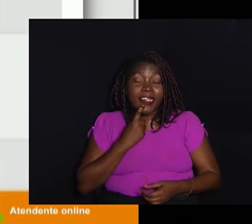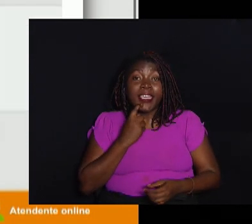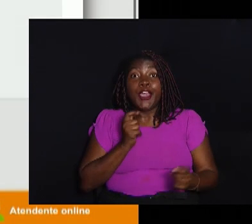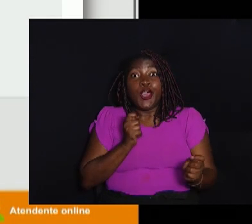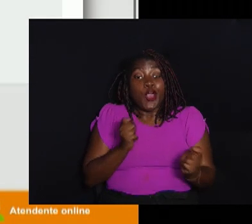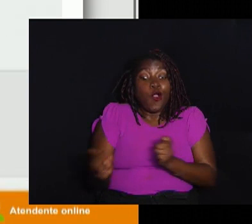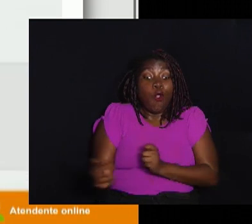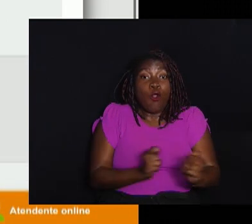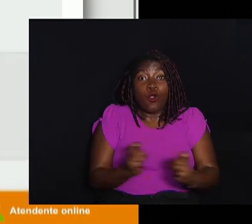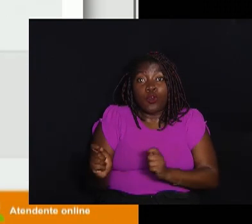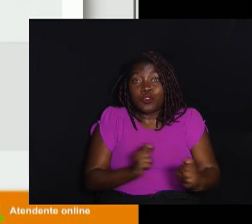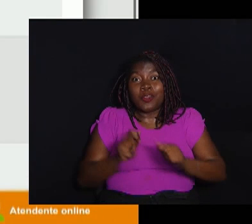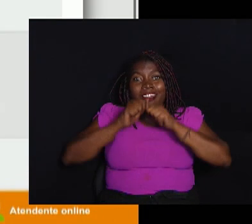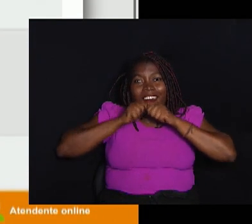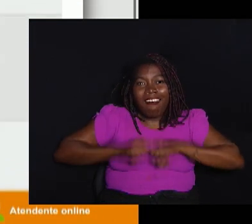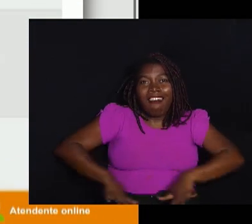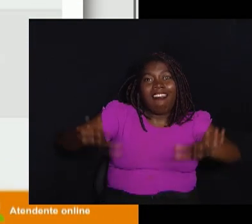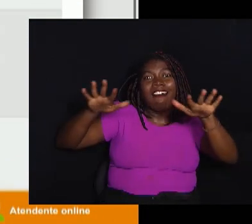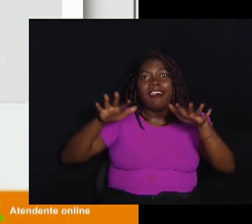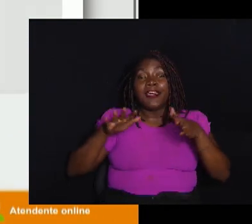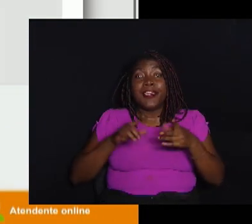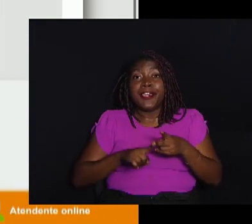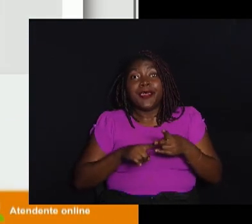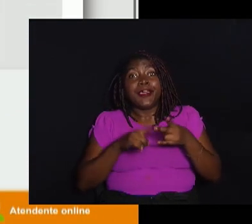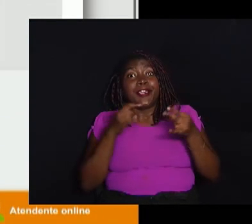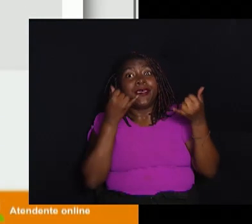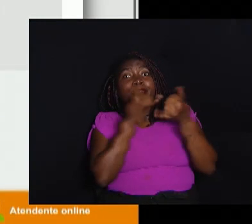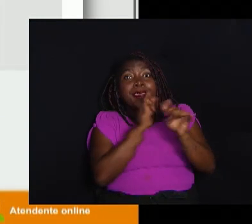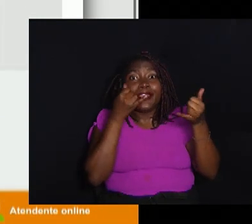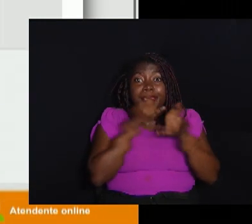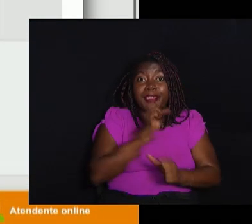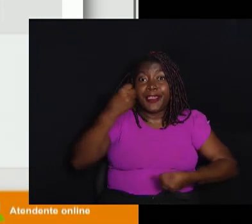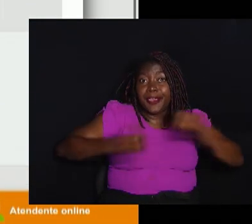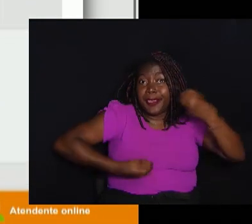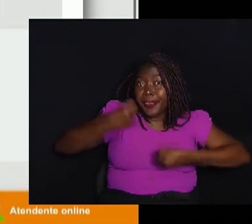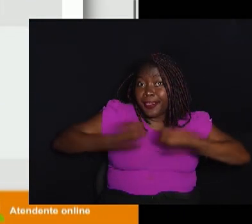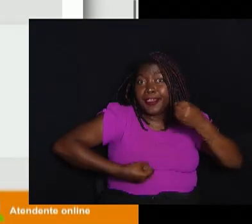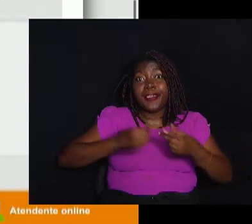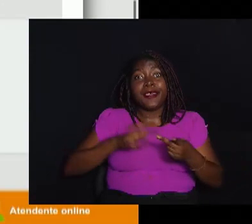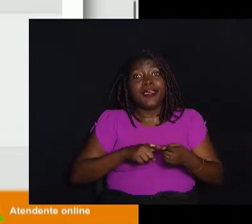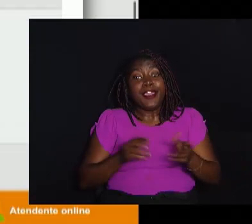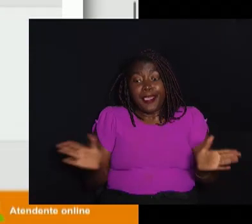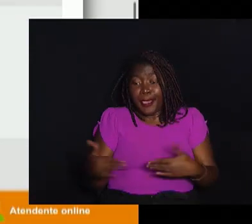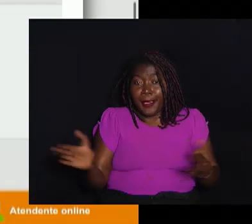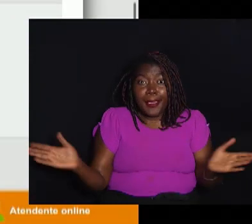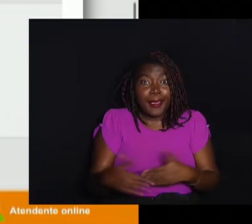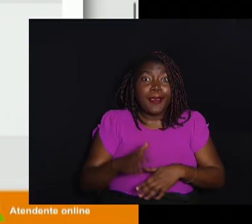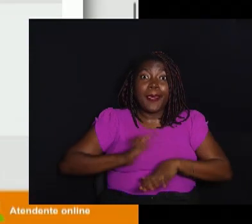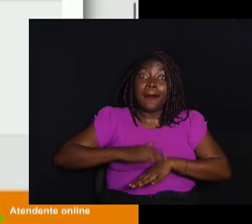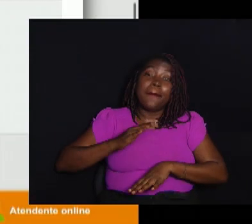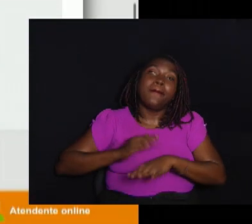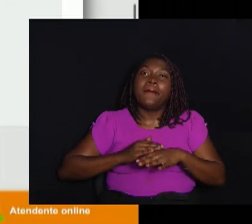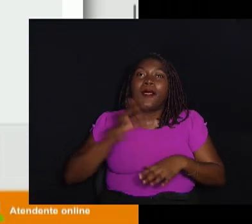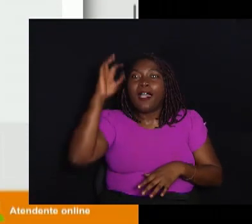de pragas, eletricista de instalações de veículos automotores, empacotador à mão,